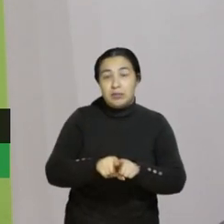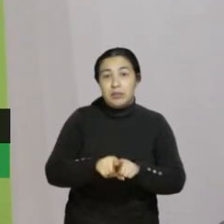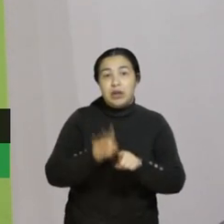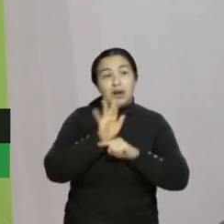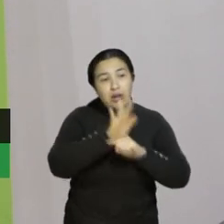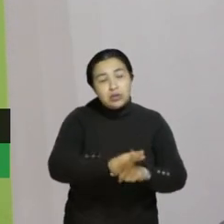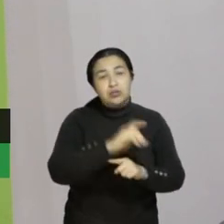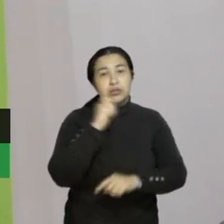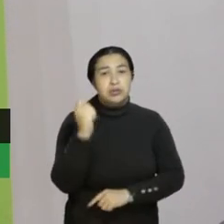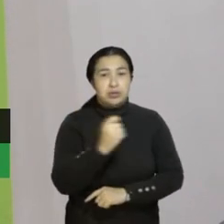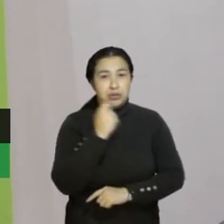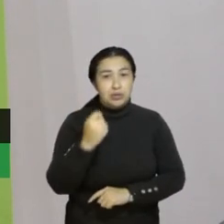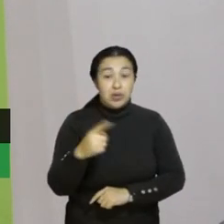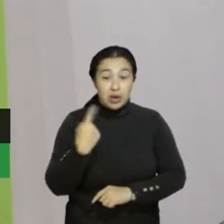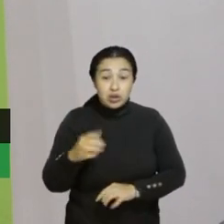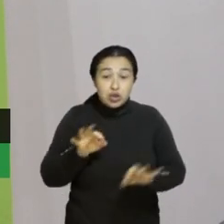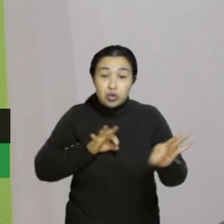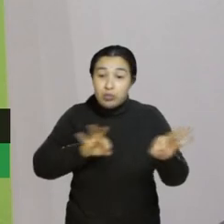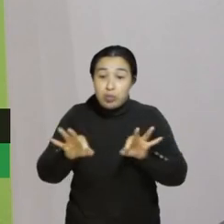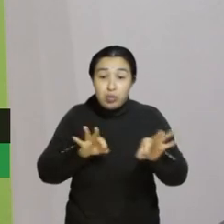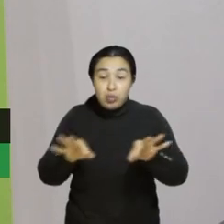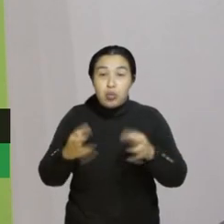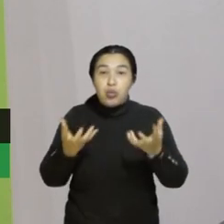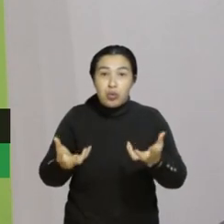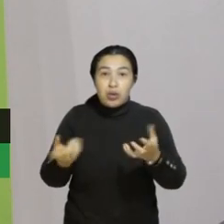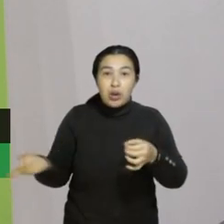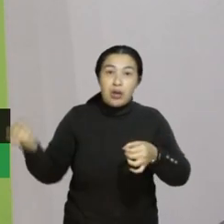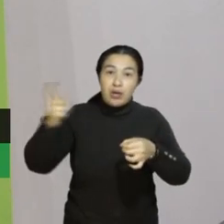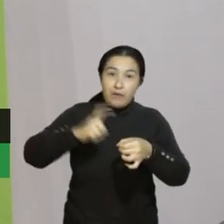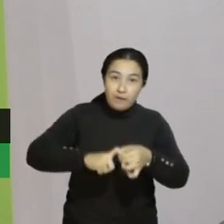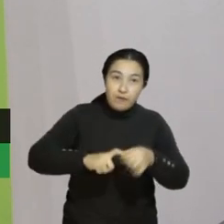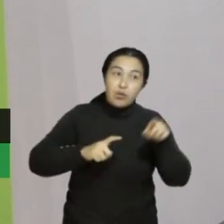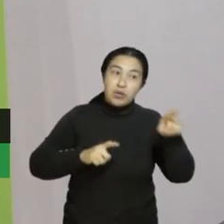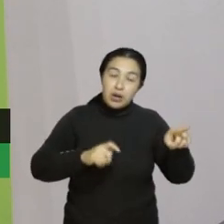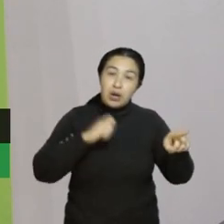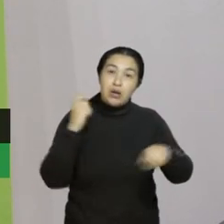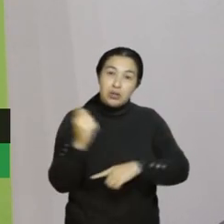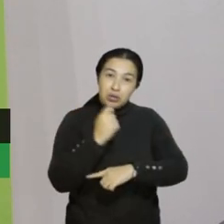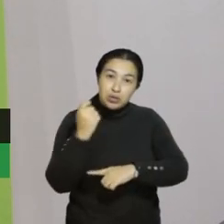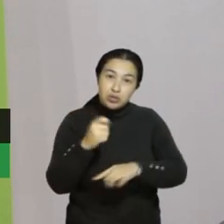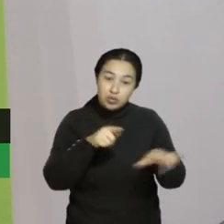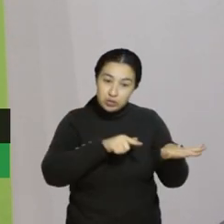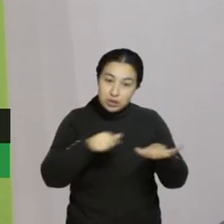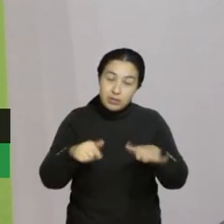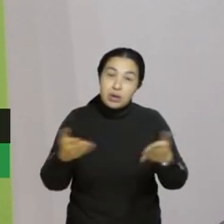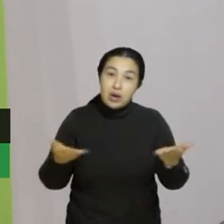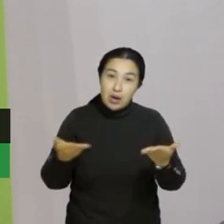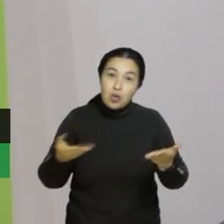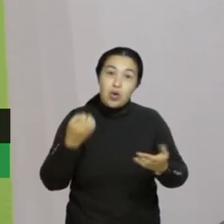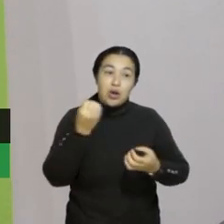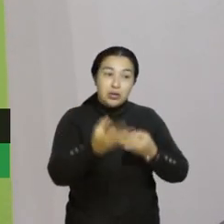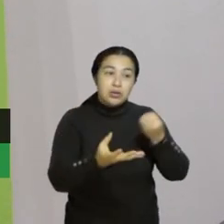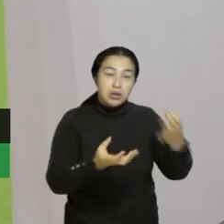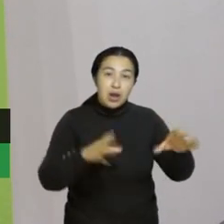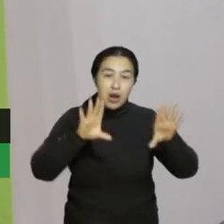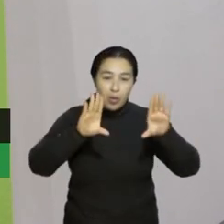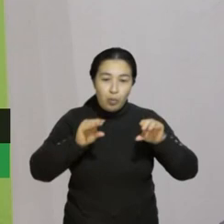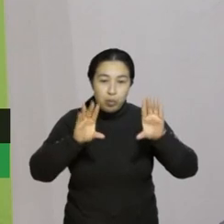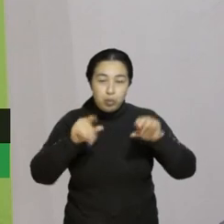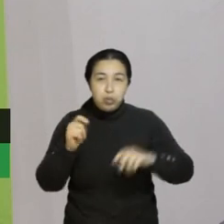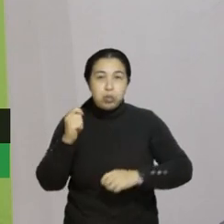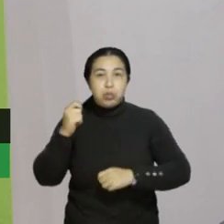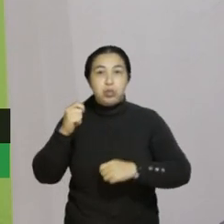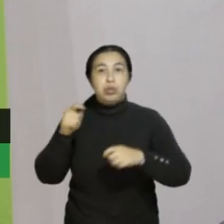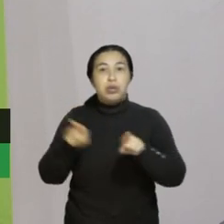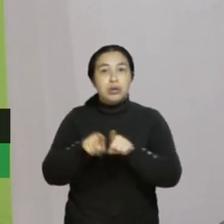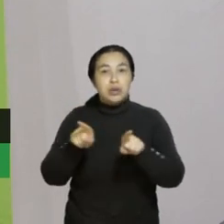Sul. Estamos nos organizando para voltar para o Rio Grande do Sul essa semana ainda, para levar esses colchões, essas mantas,